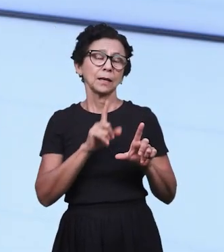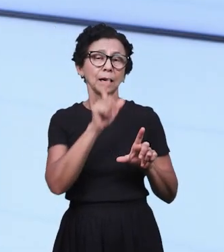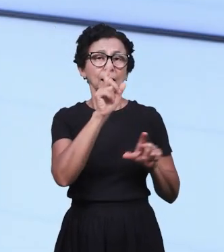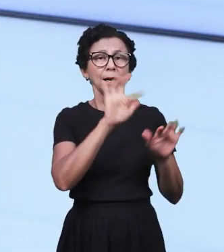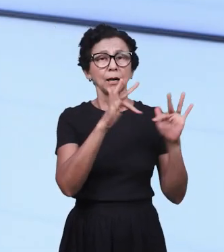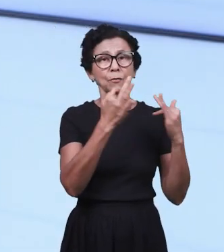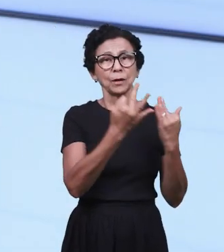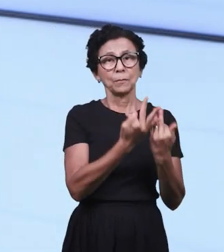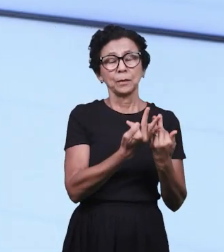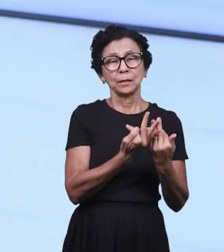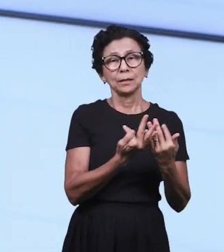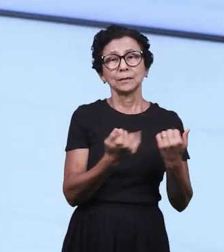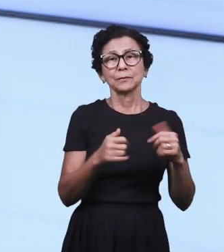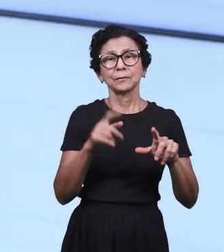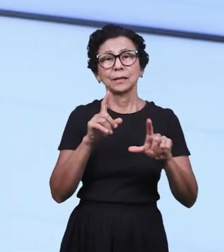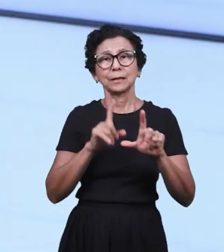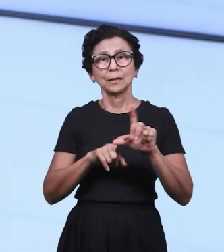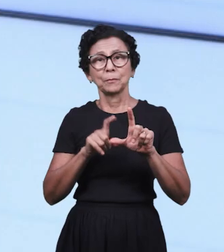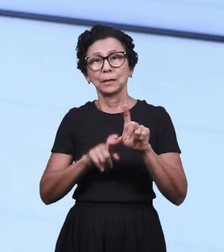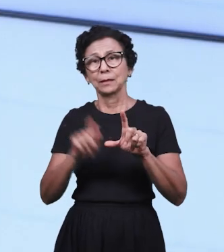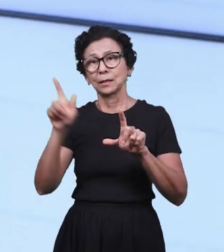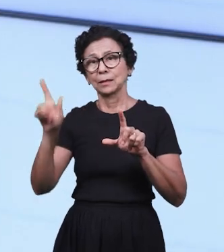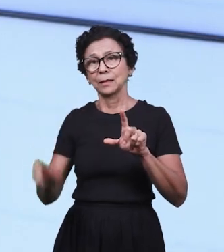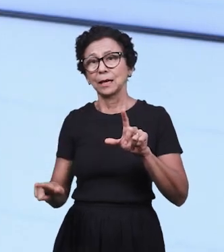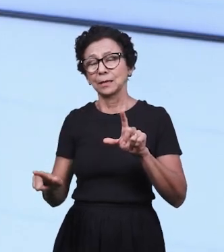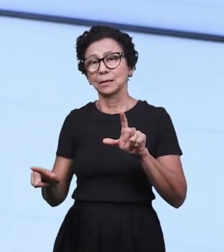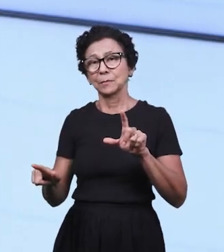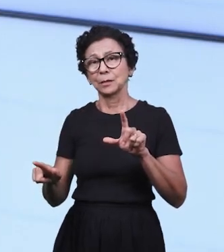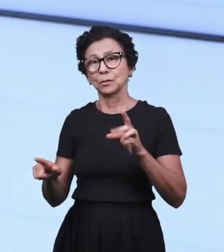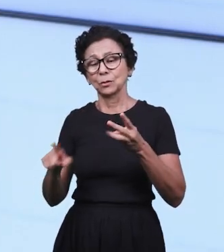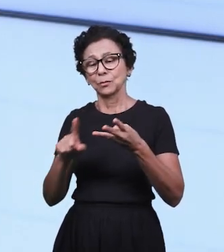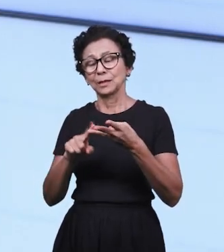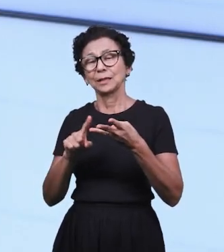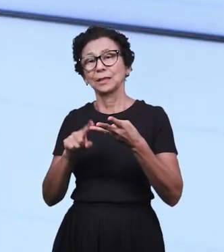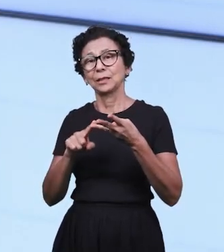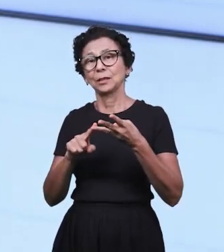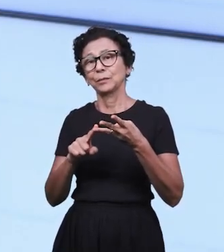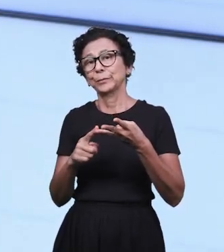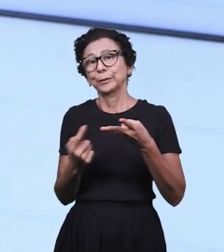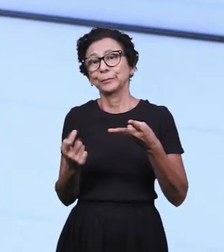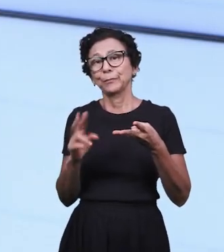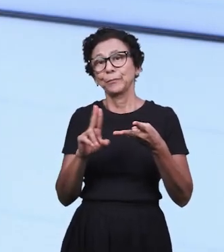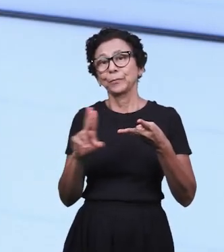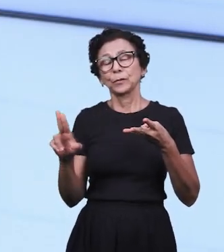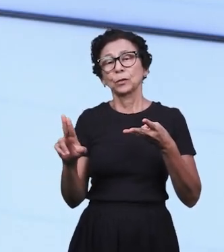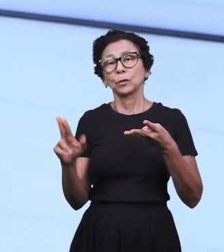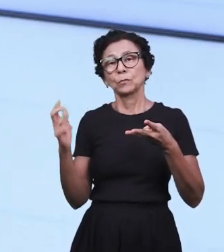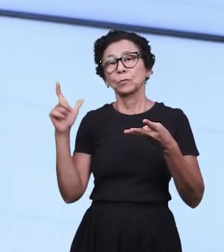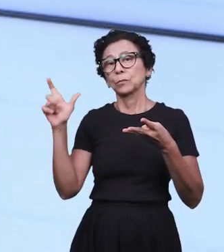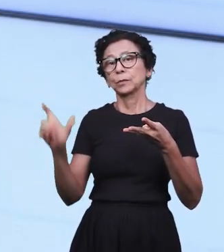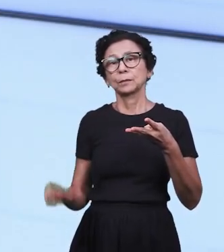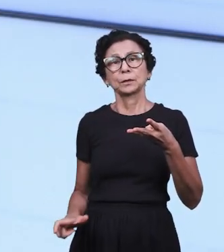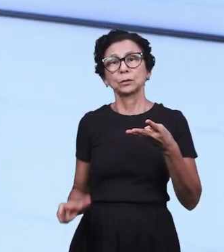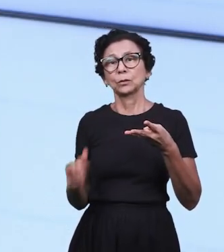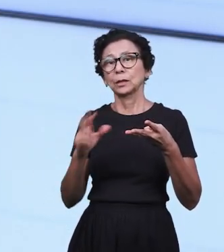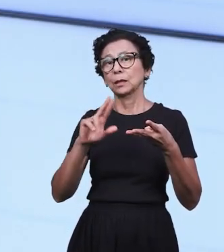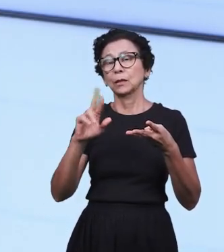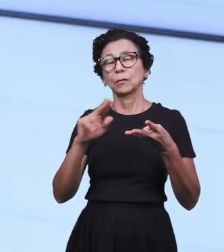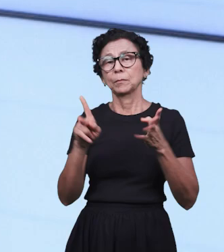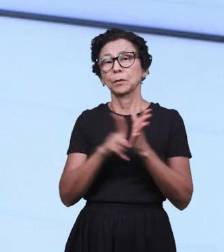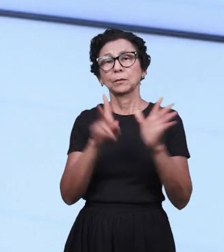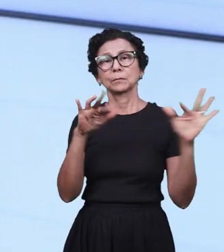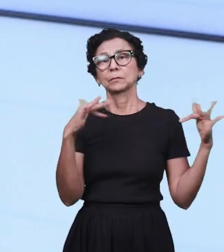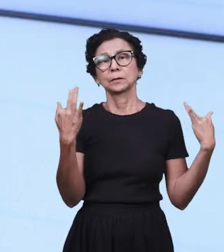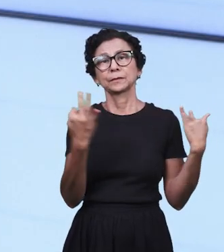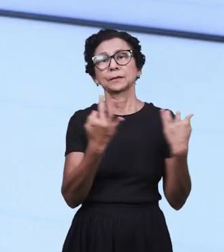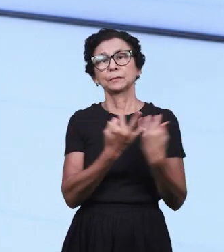porque como aquilo está no nome de outra pessoa, ele não pode fazer absolutamente nada com aquele bem, né? Então,